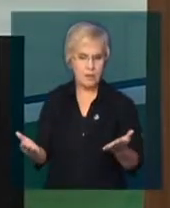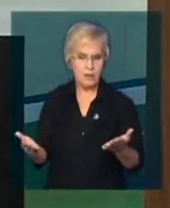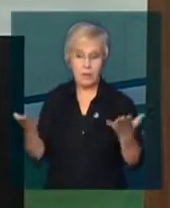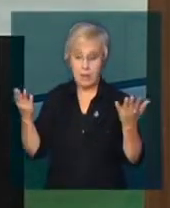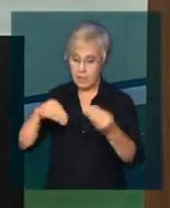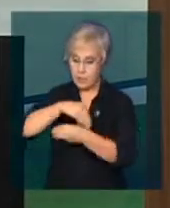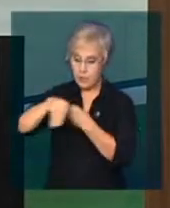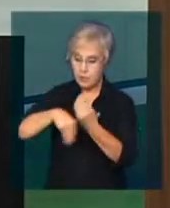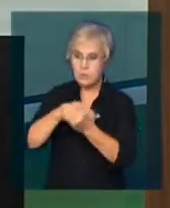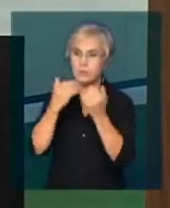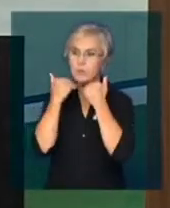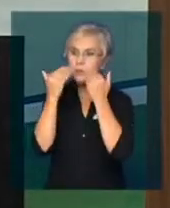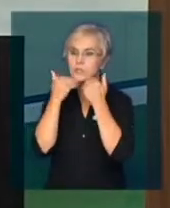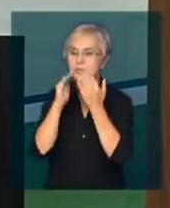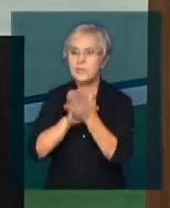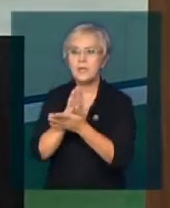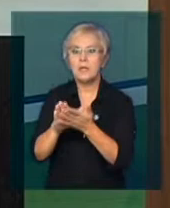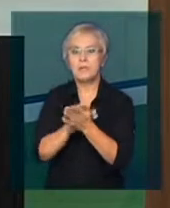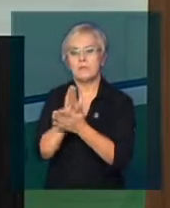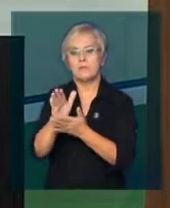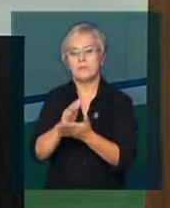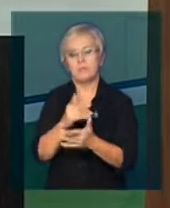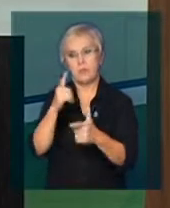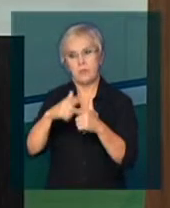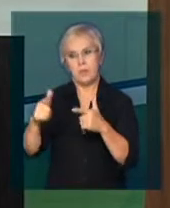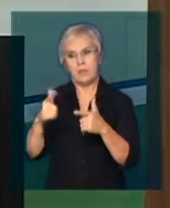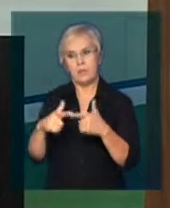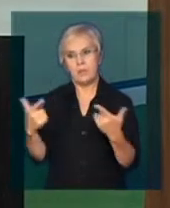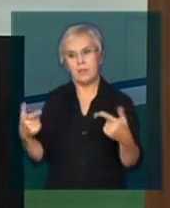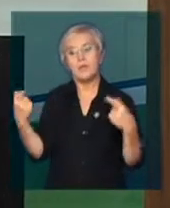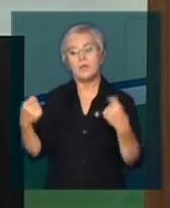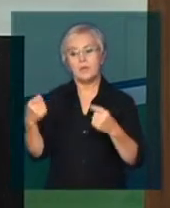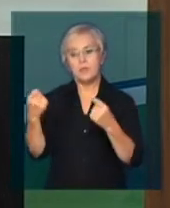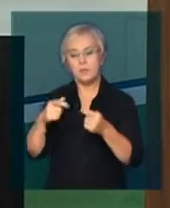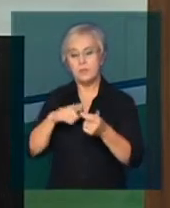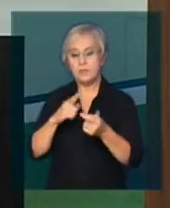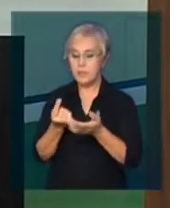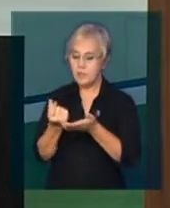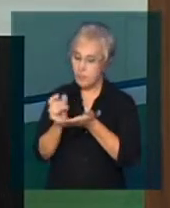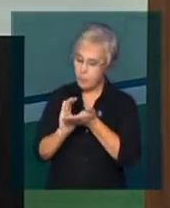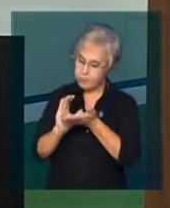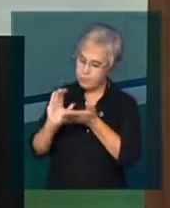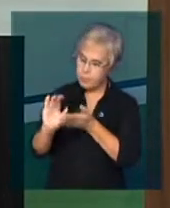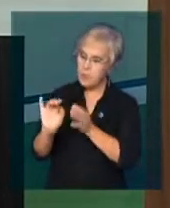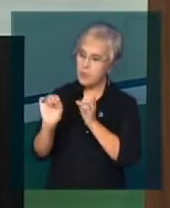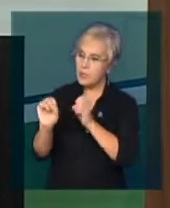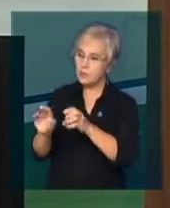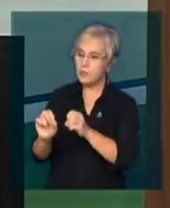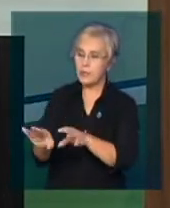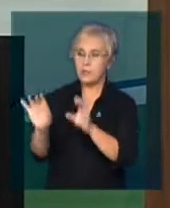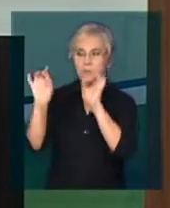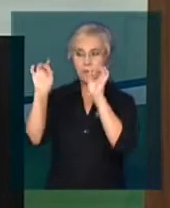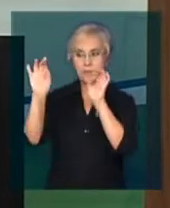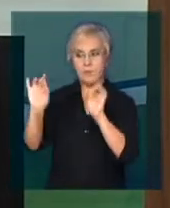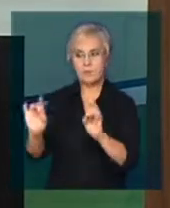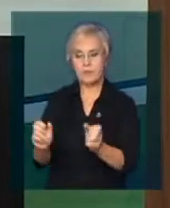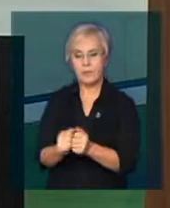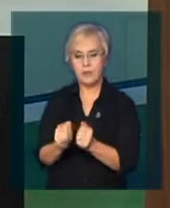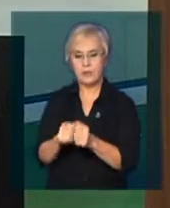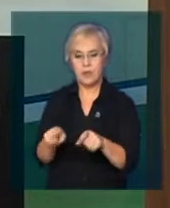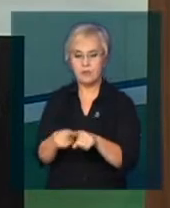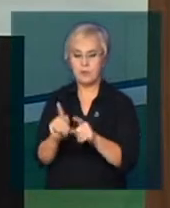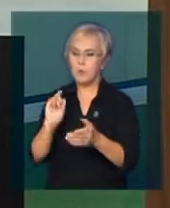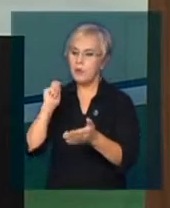mistura não resolve o problema. Então, é preciso que a gente destine recursos para isso. E esse recurso não é